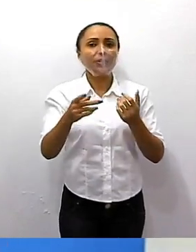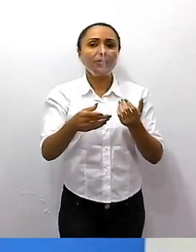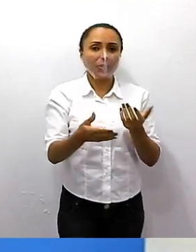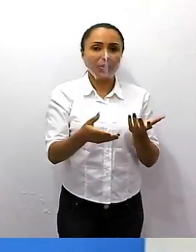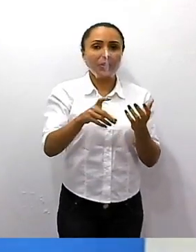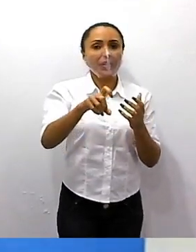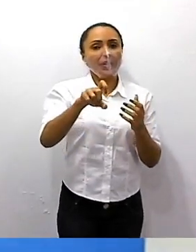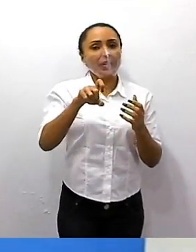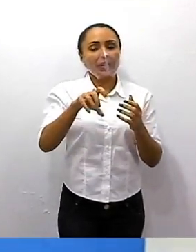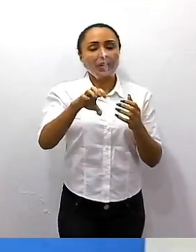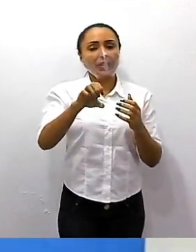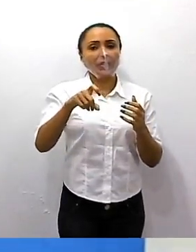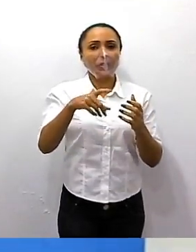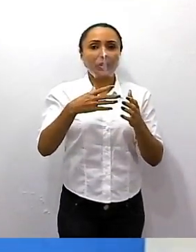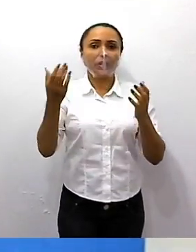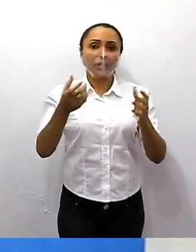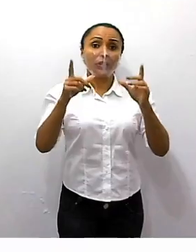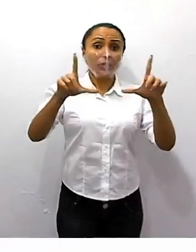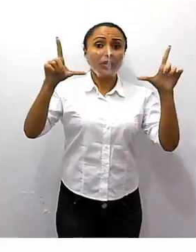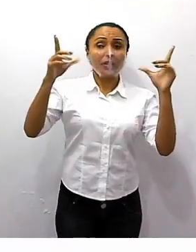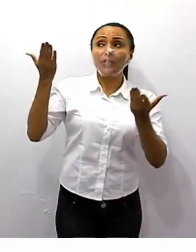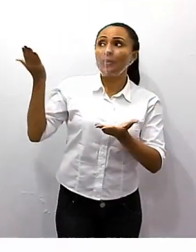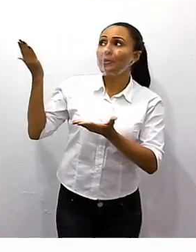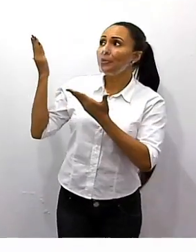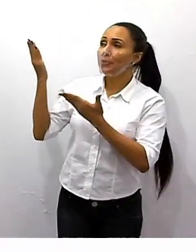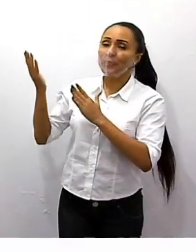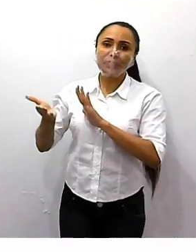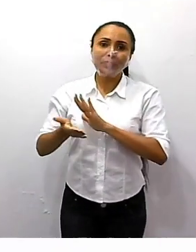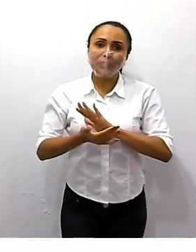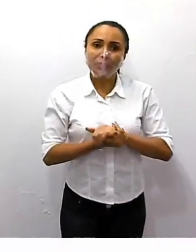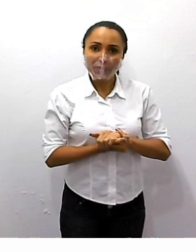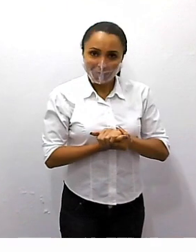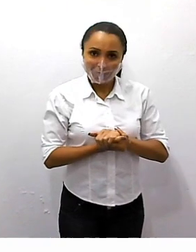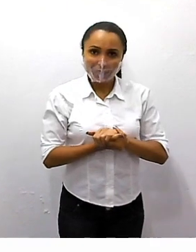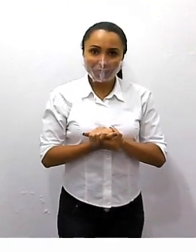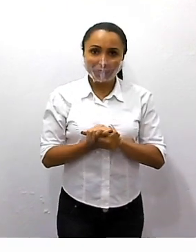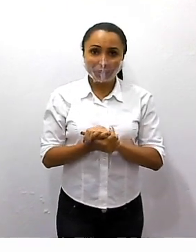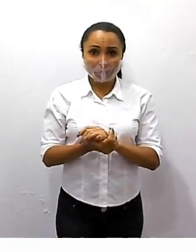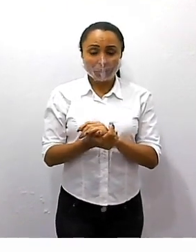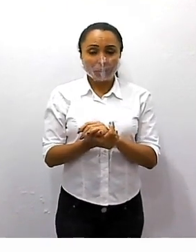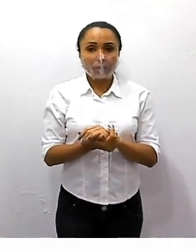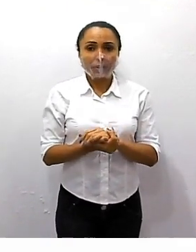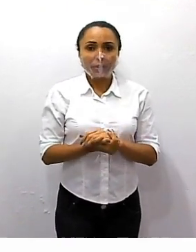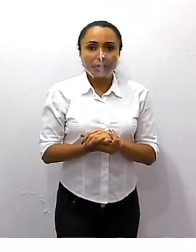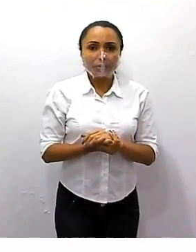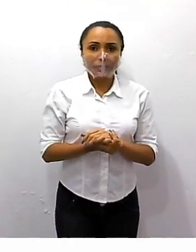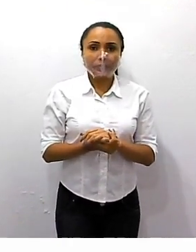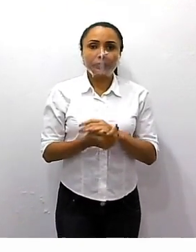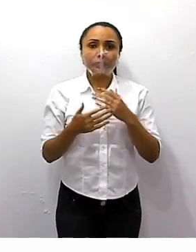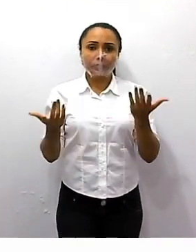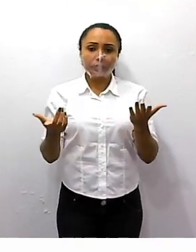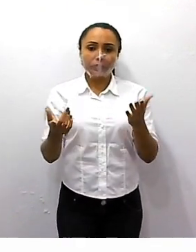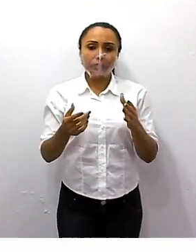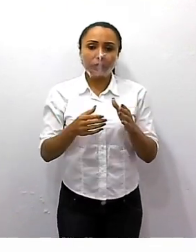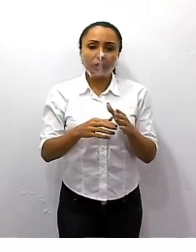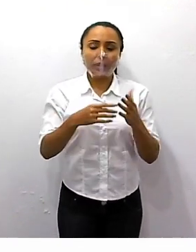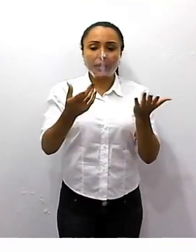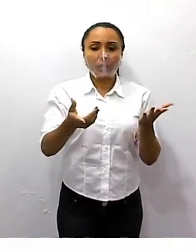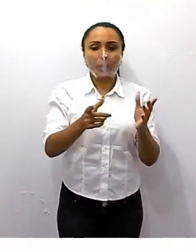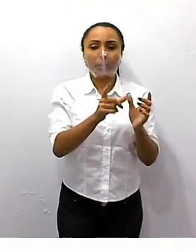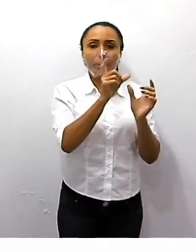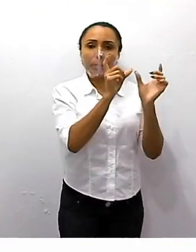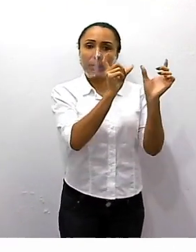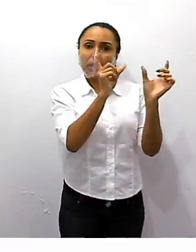Vamos começar? Em tela cheia para todo mundo, Ana. Vamos começar com as questões relativas a